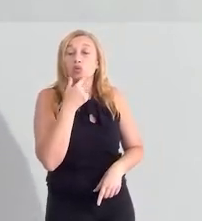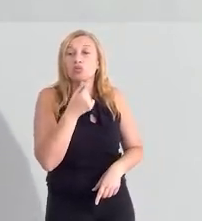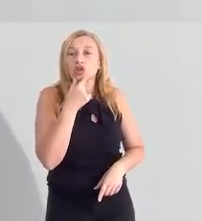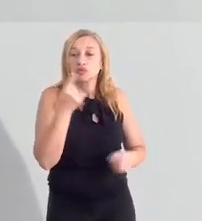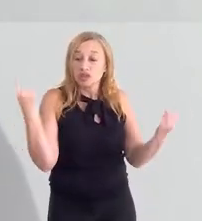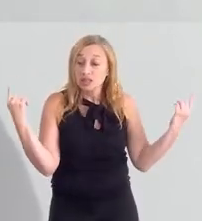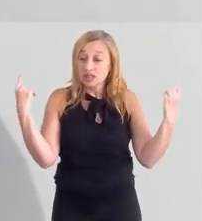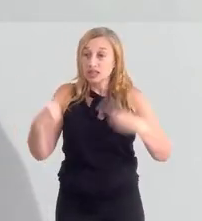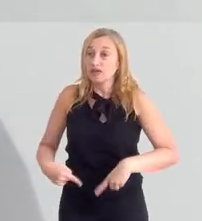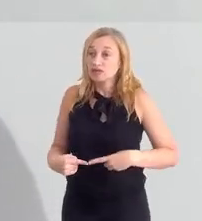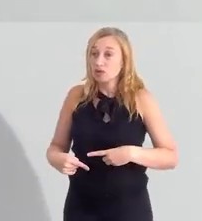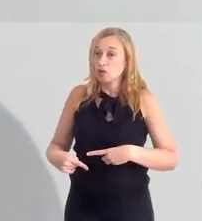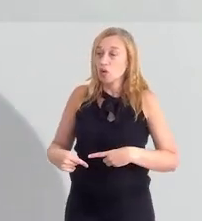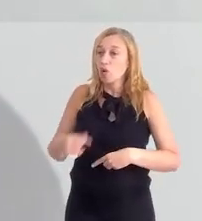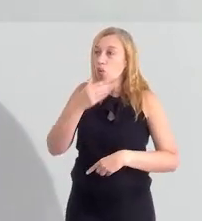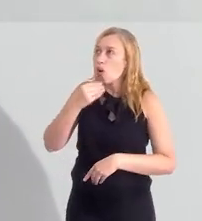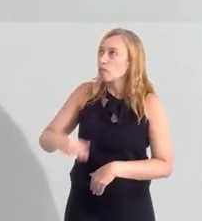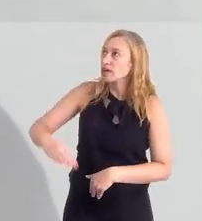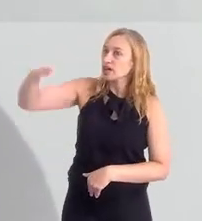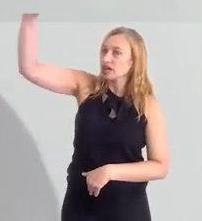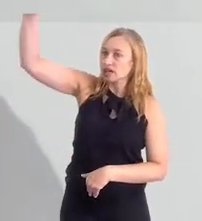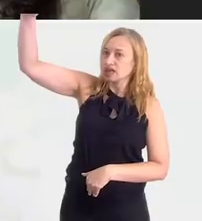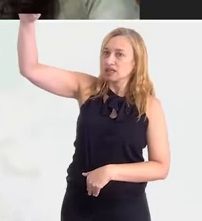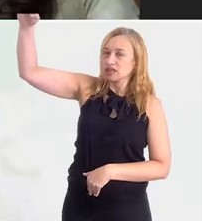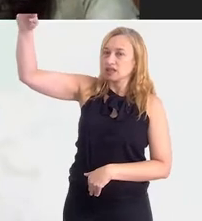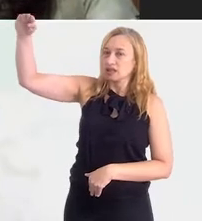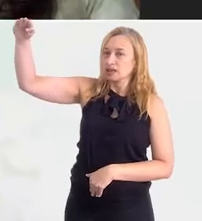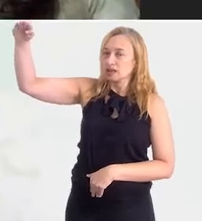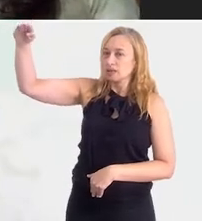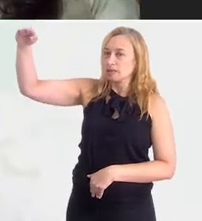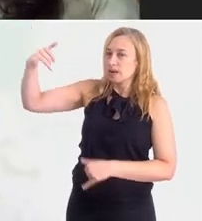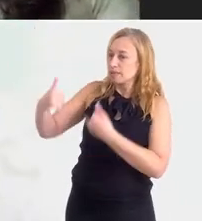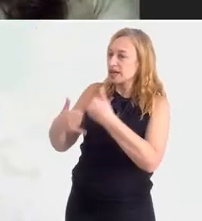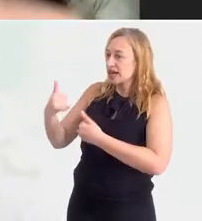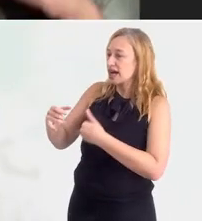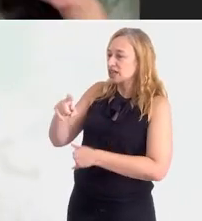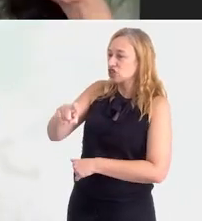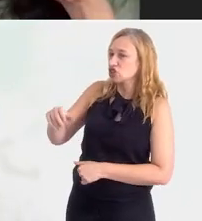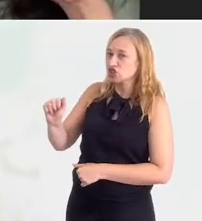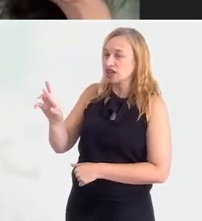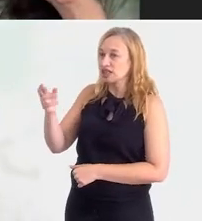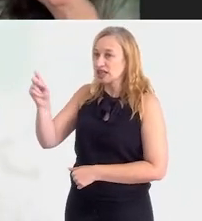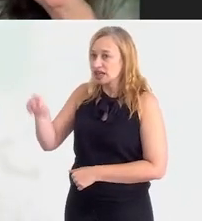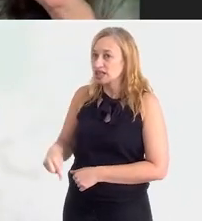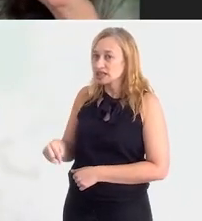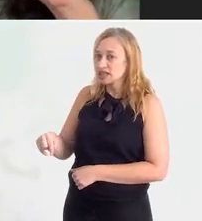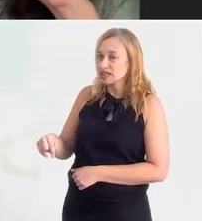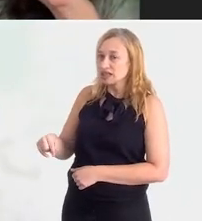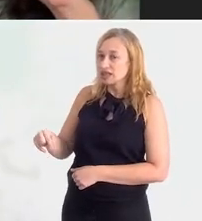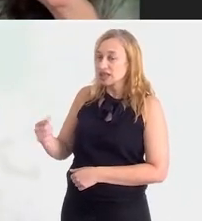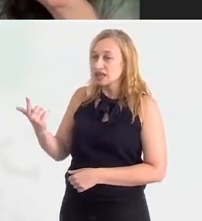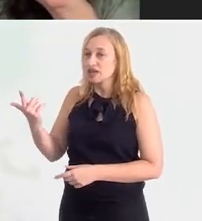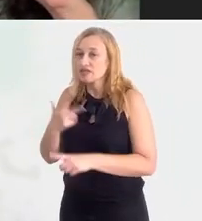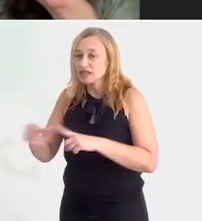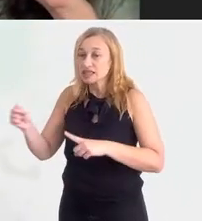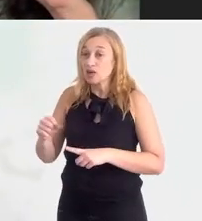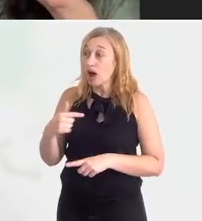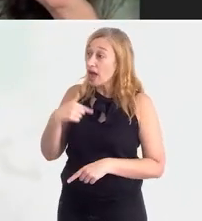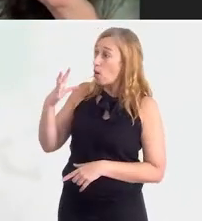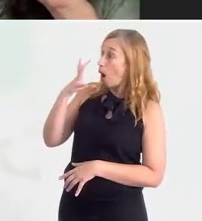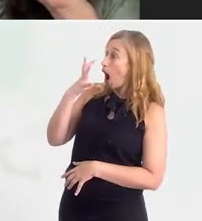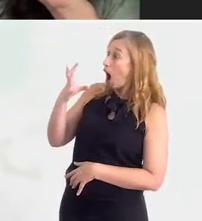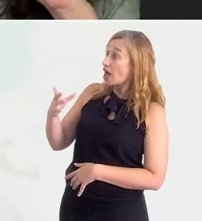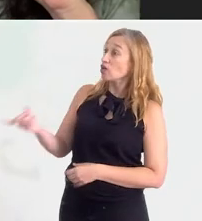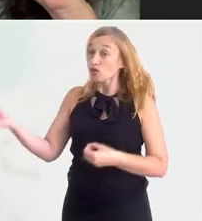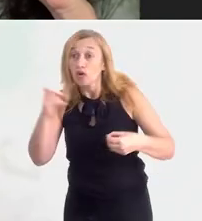desafiou um gigante para jogar xadrez e venceu. Eu fiquei impressionadíssimo com aquilo, recuperei o tabuleiro, as peças e voltei a